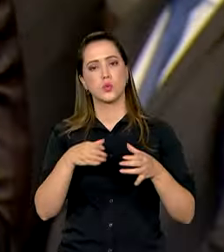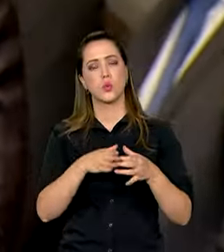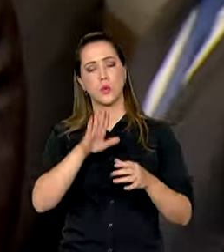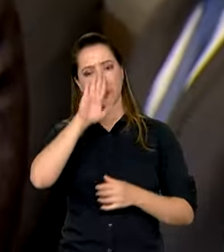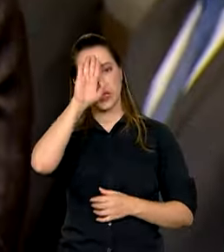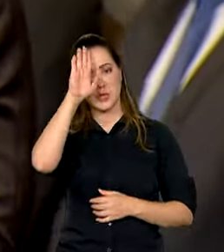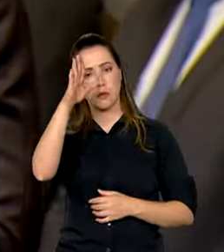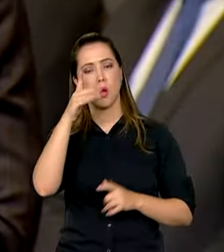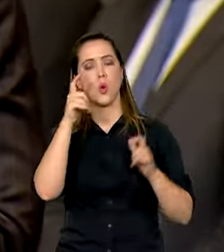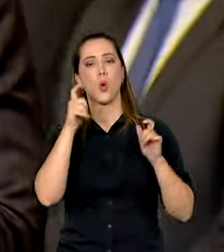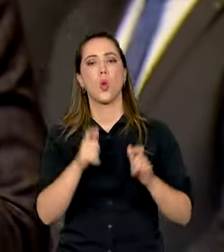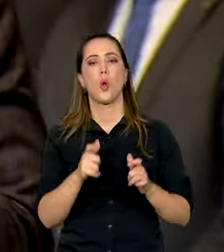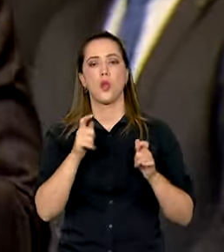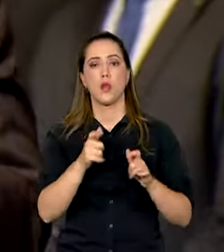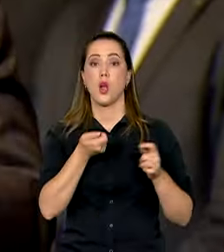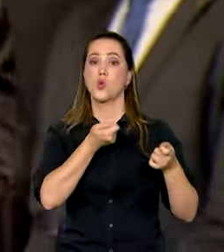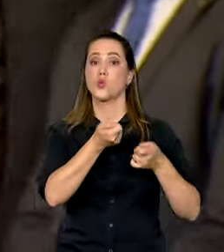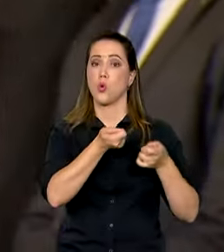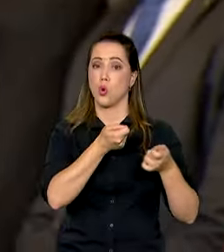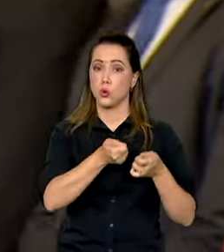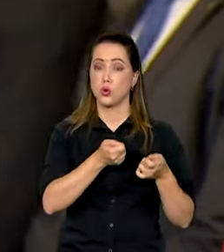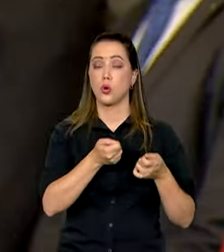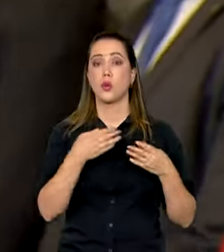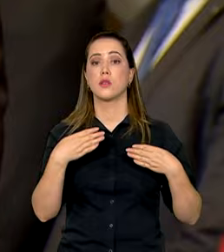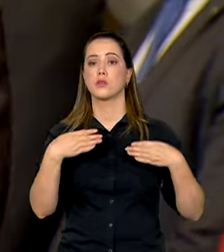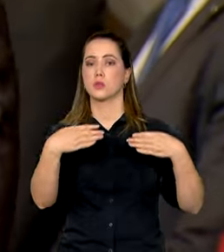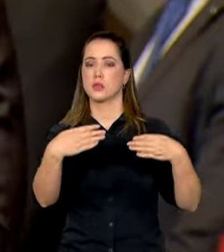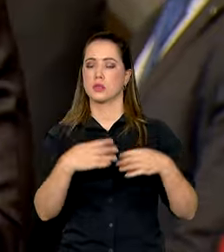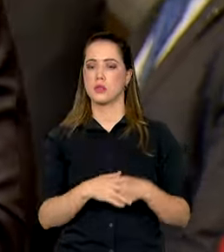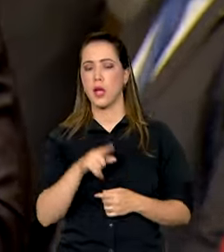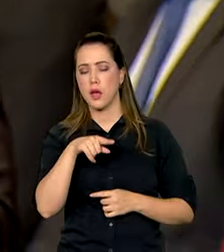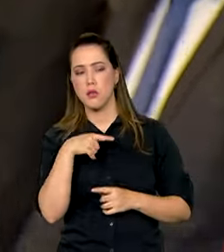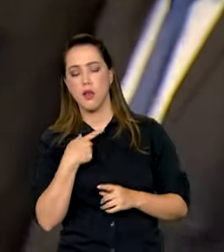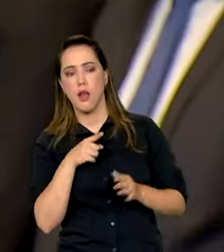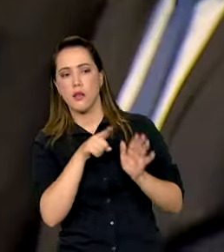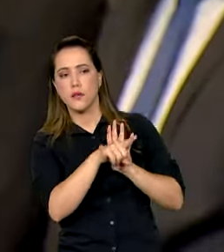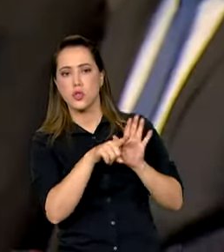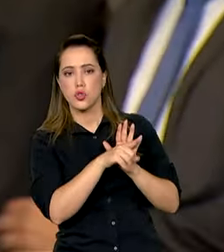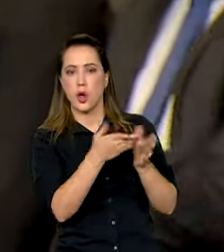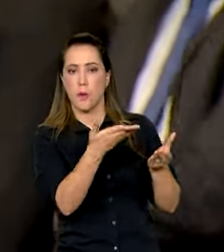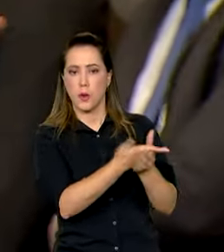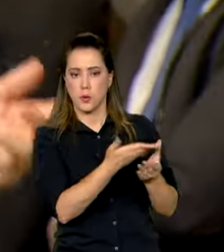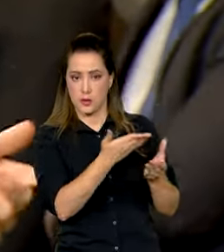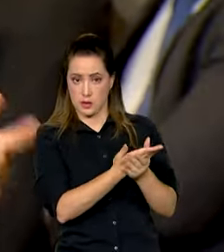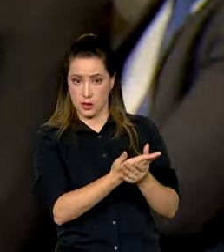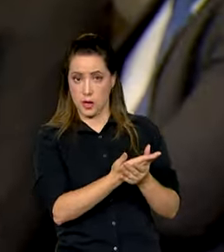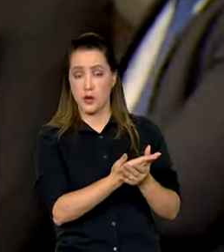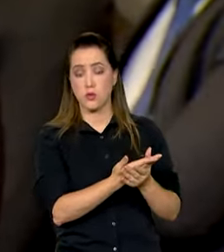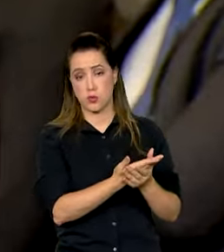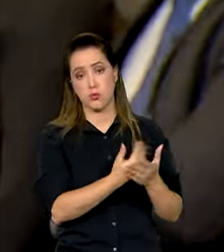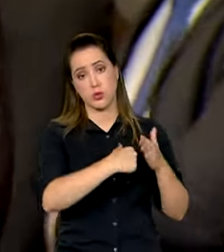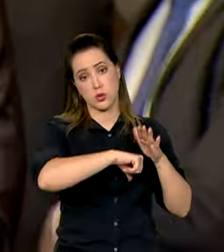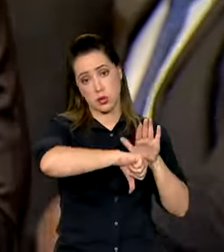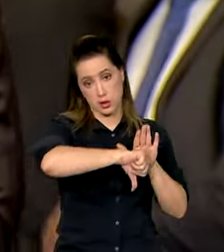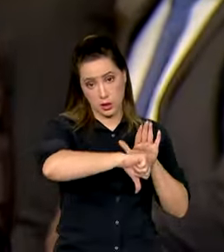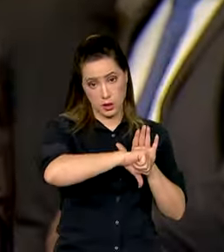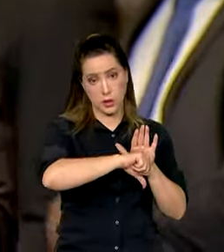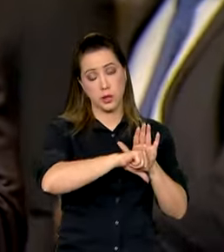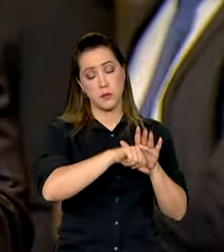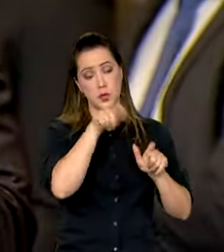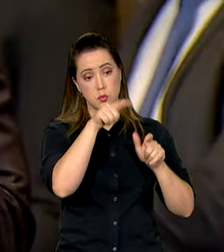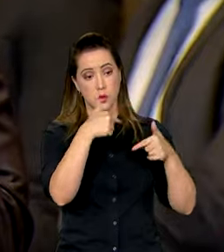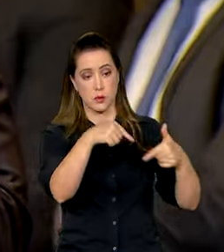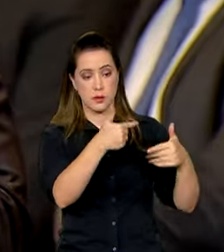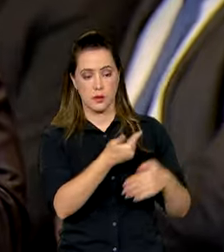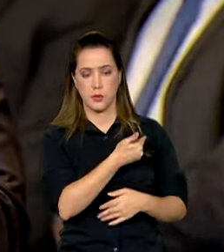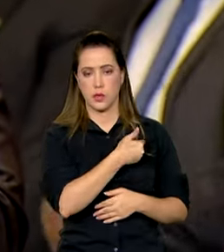de correição na esplanada dos ministérios e ela apura ilícitos de servidores públicos. Nós, no começo do ano, ministro Flávio,